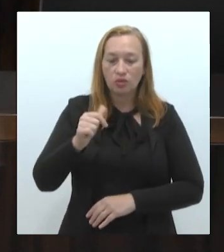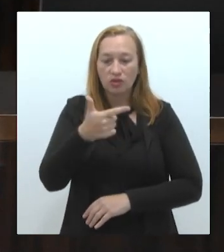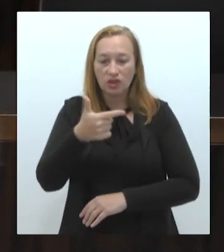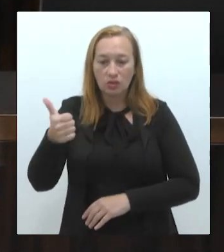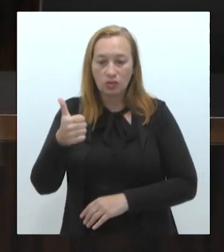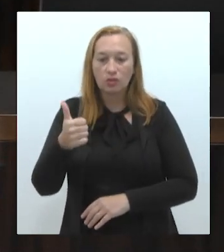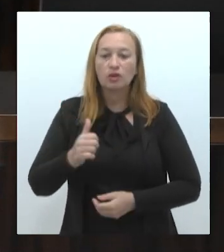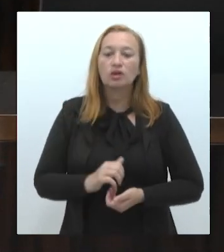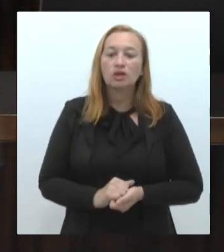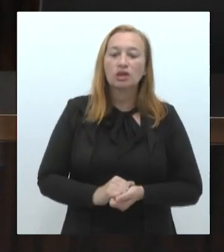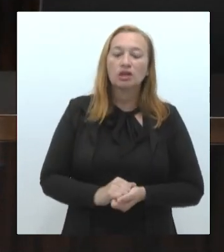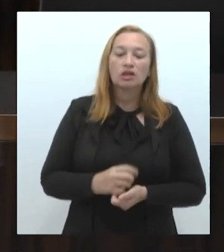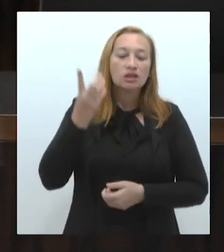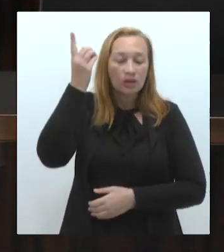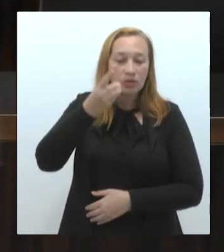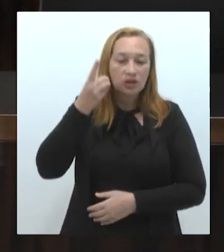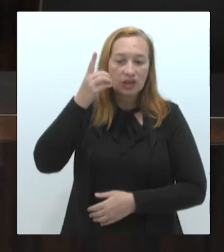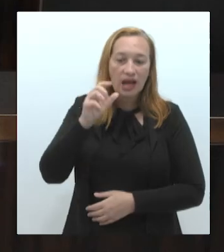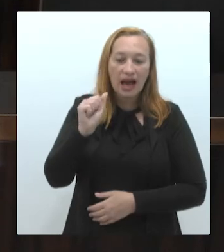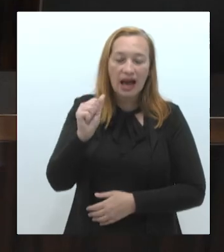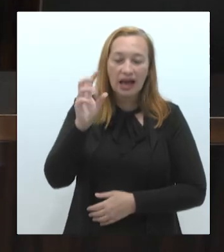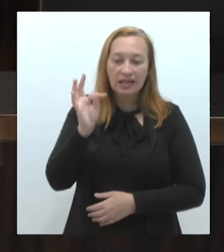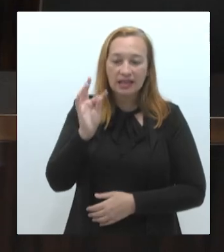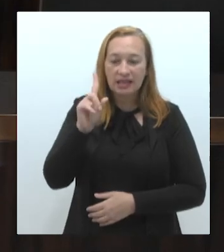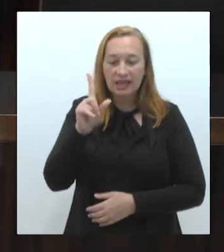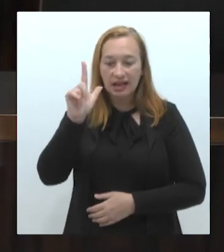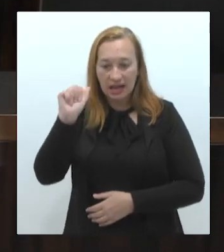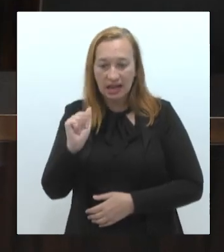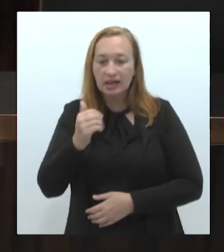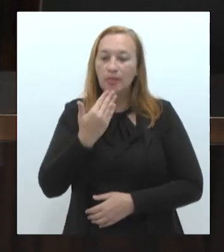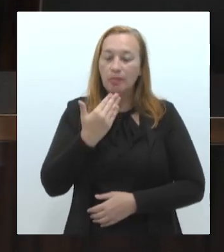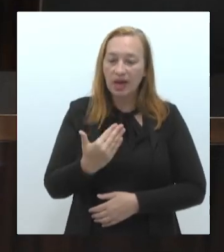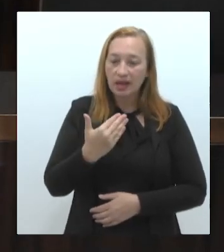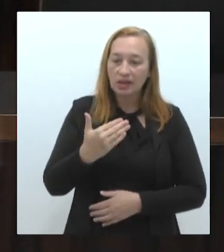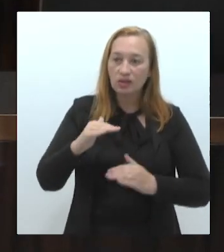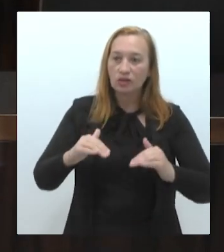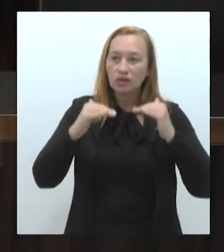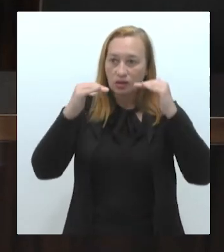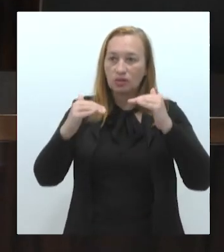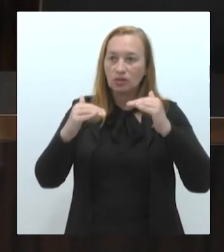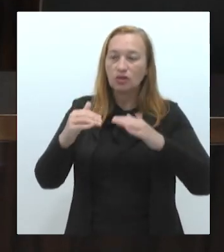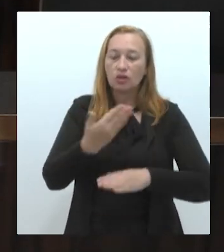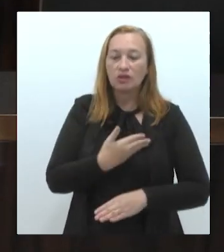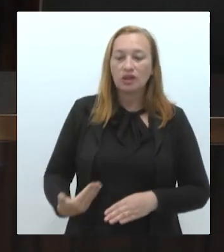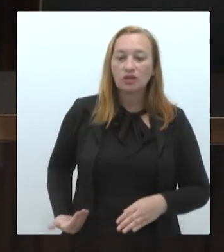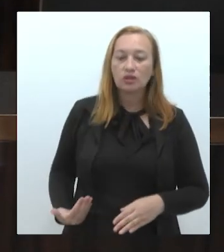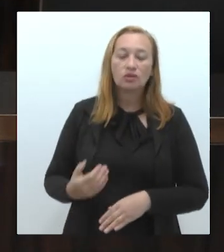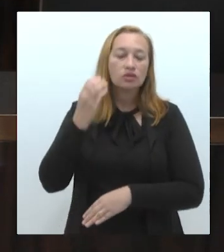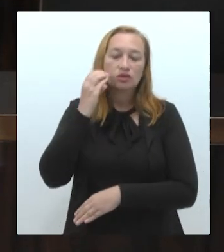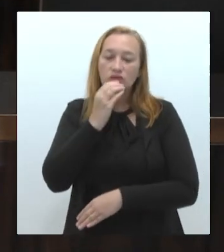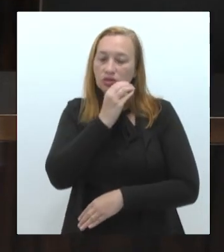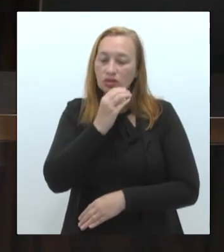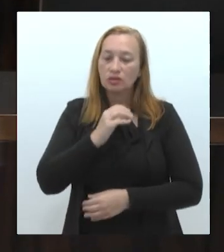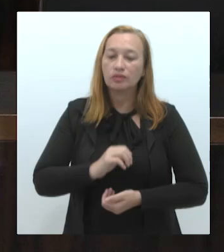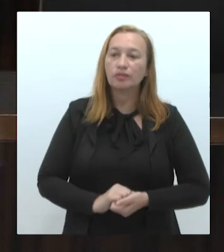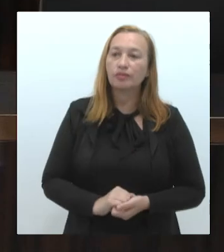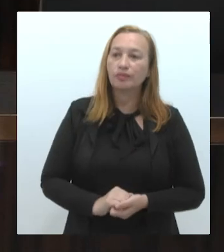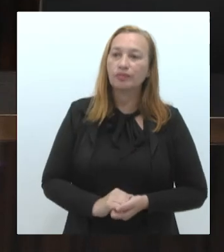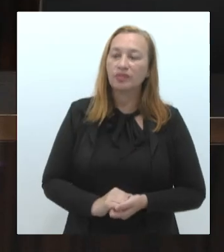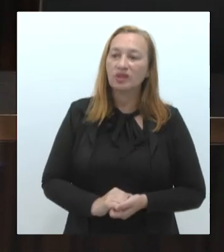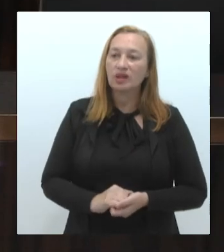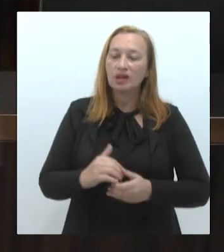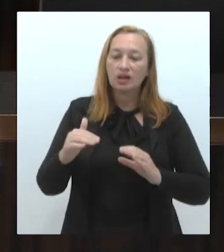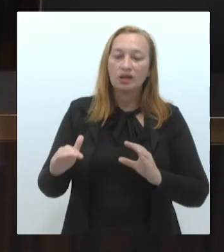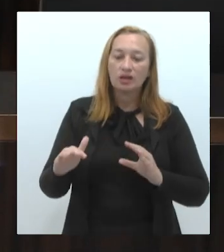498/2021, de autoria do deputado Átila Nunes, que solicita ao excelentíssimo senhor governador Cláudio Bonfim de Castro e Silva o envio